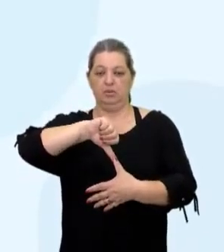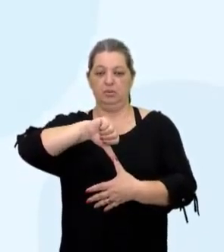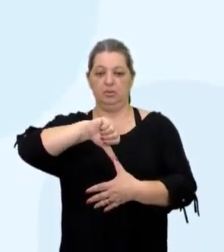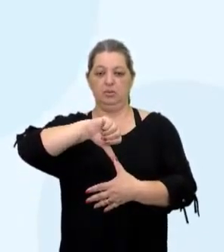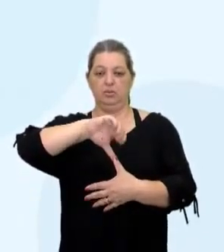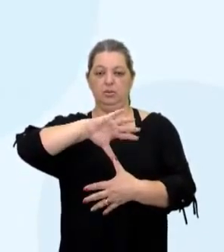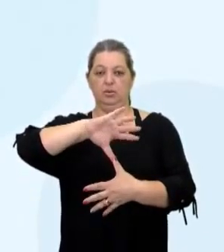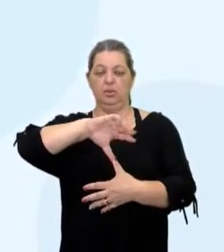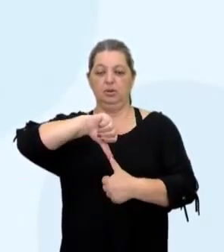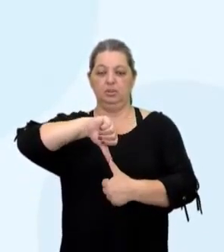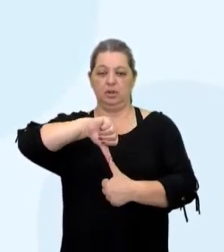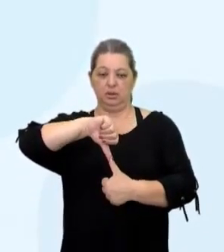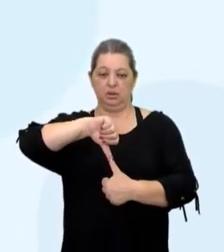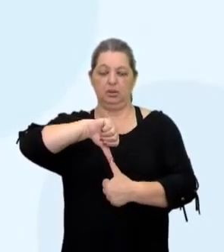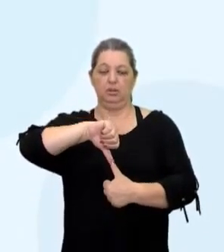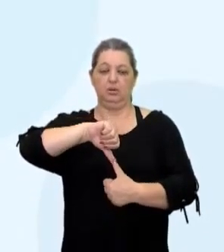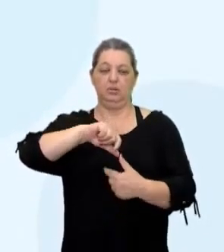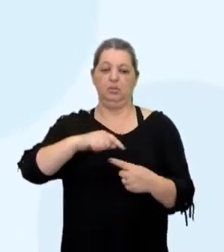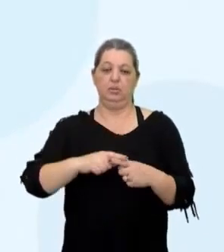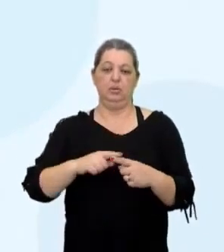mais de